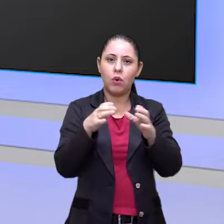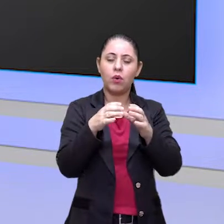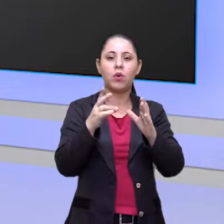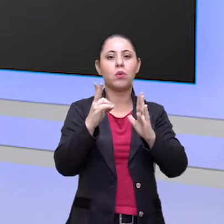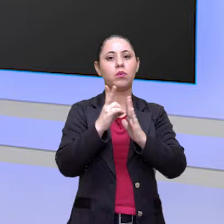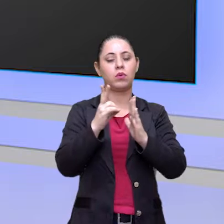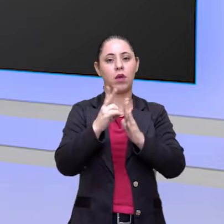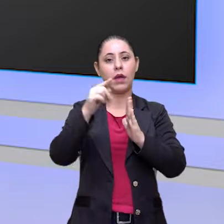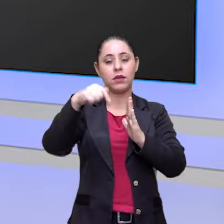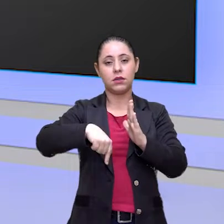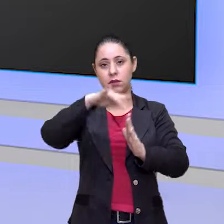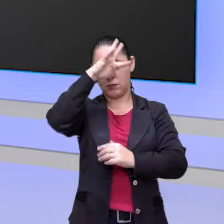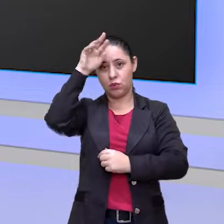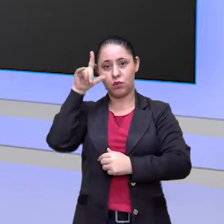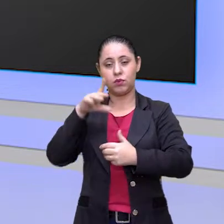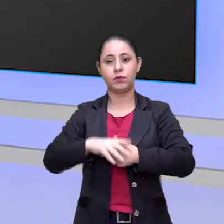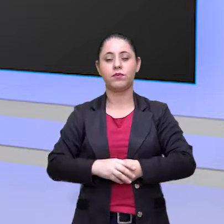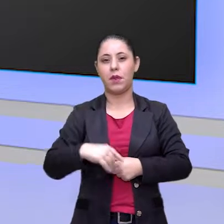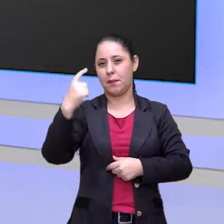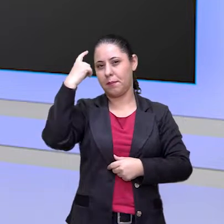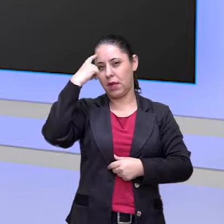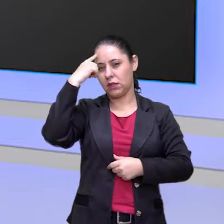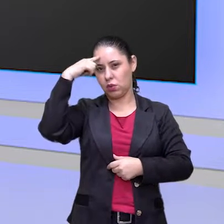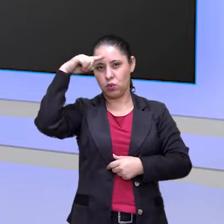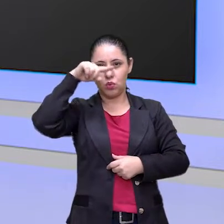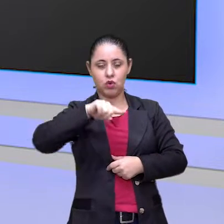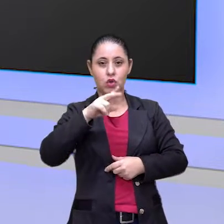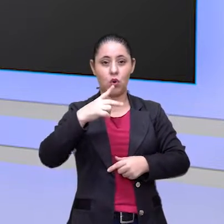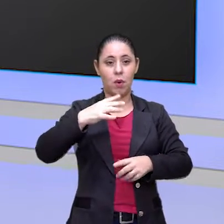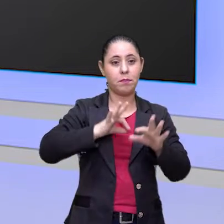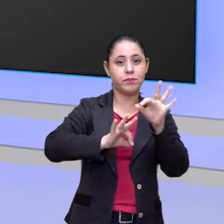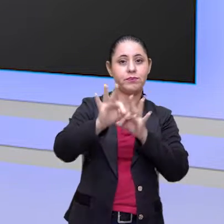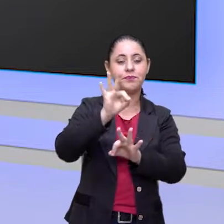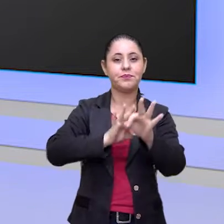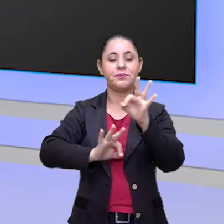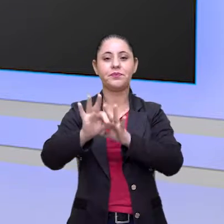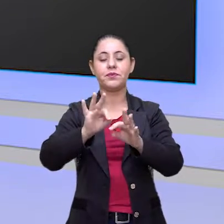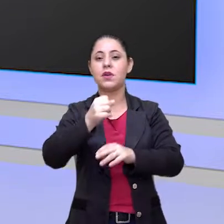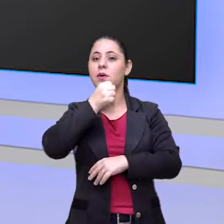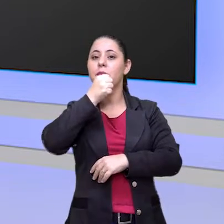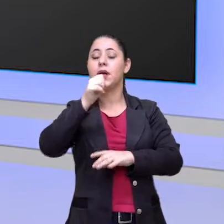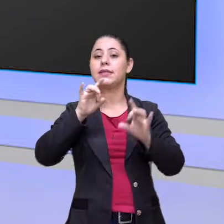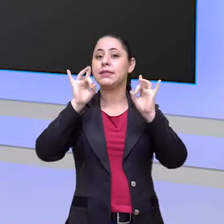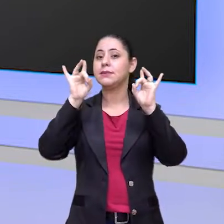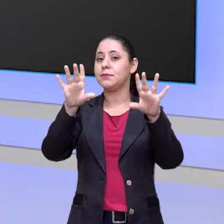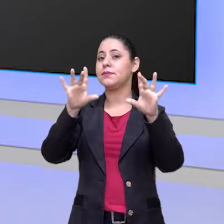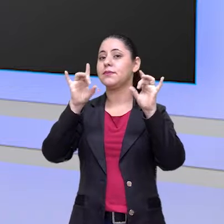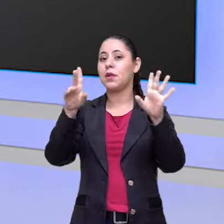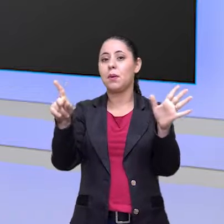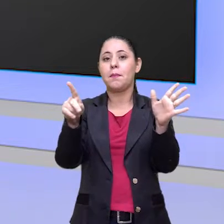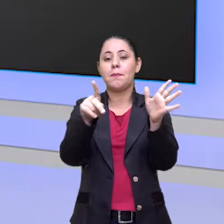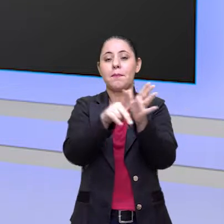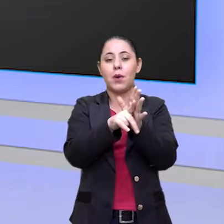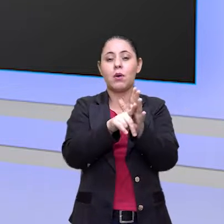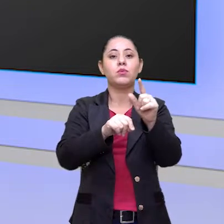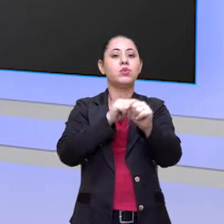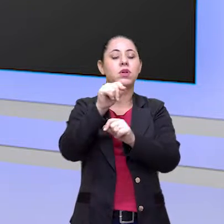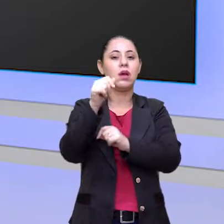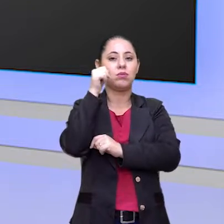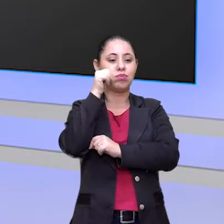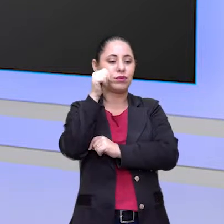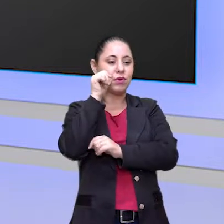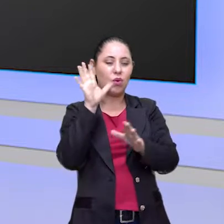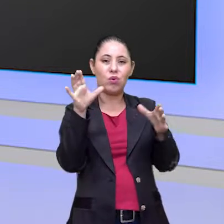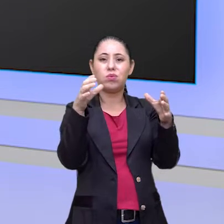de lideranças indígenas de Mato Grosso do Sul. Pensando na data, nós preparamos uma reportagem especial sobre